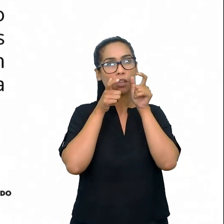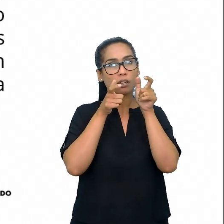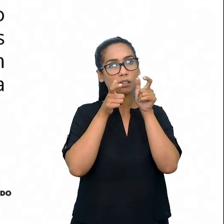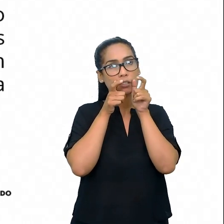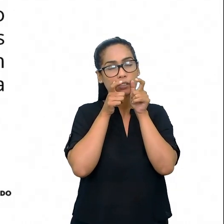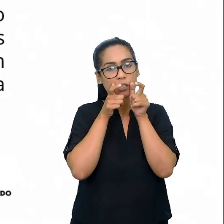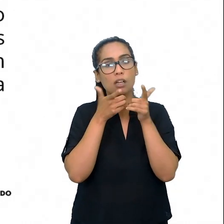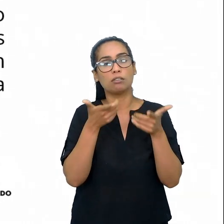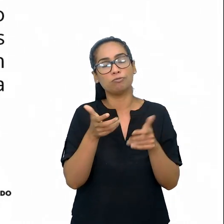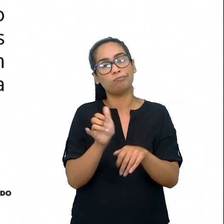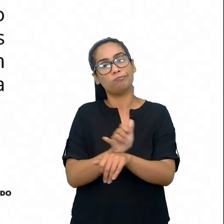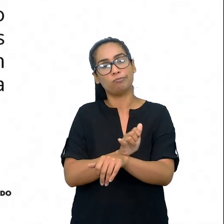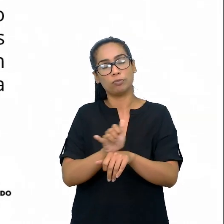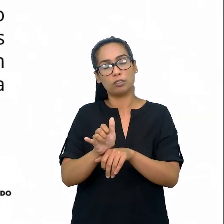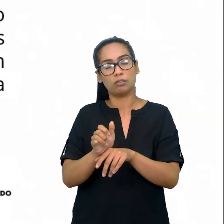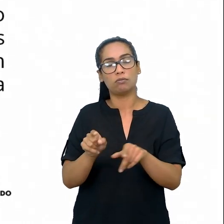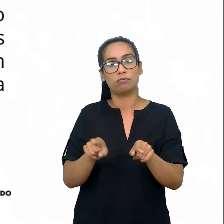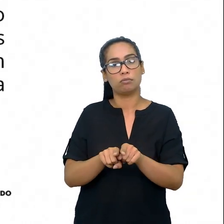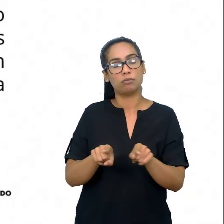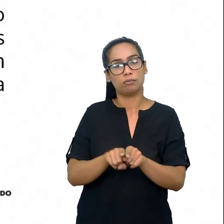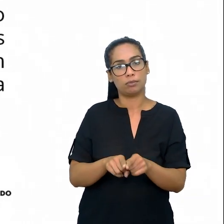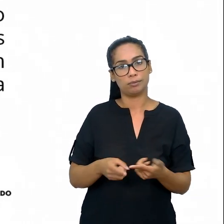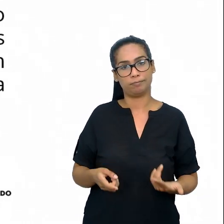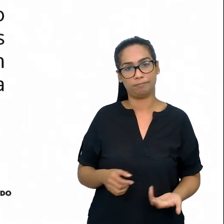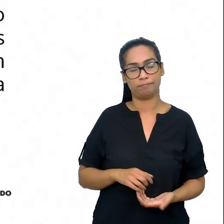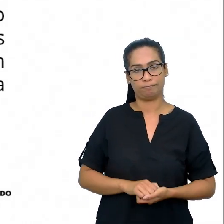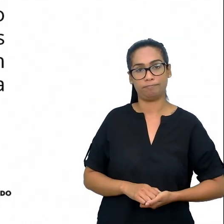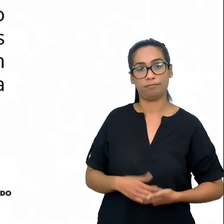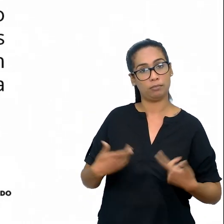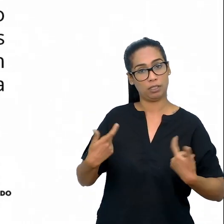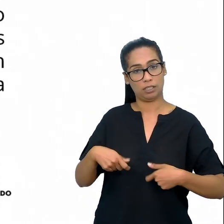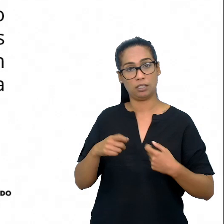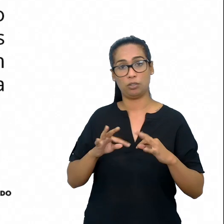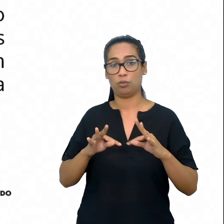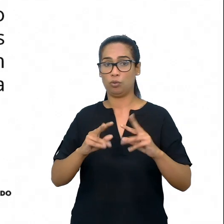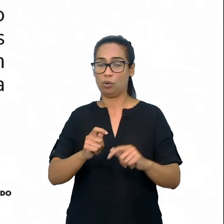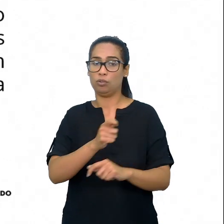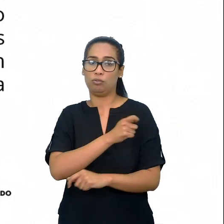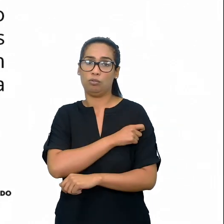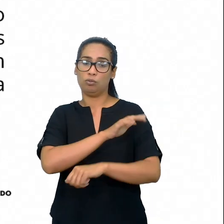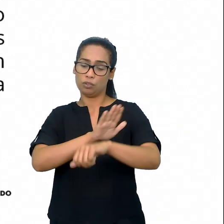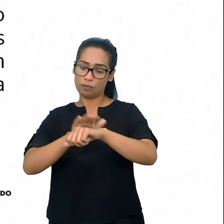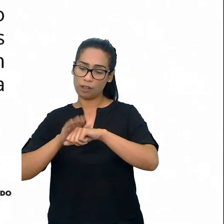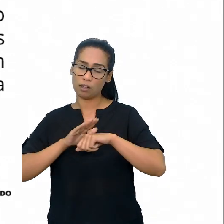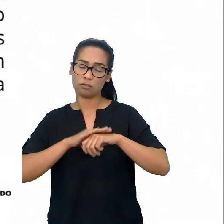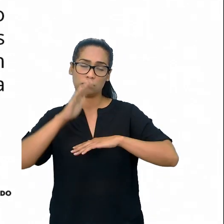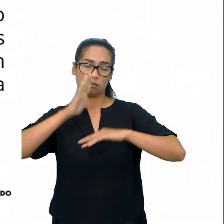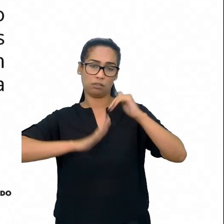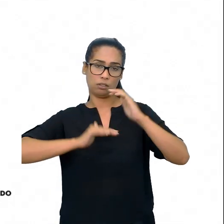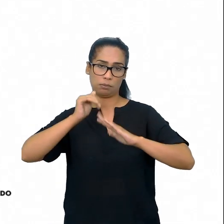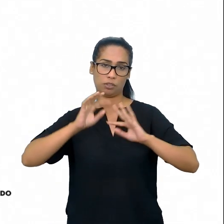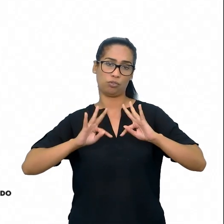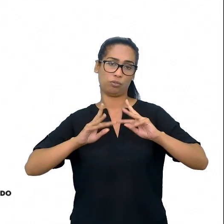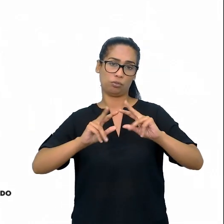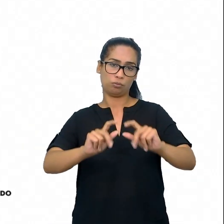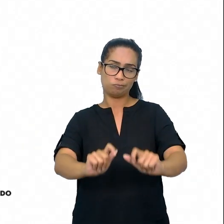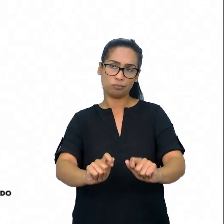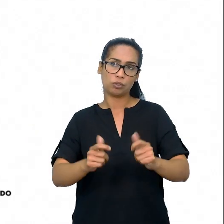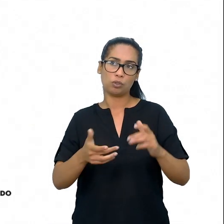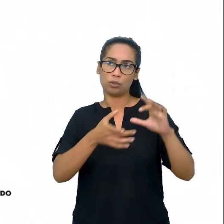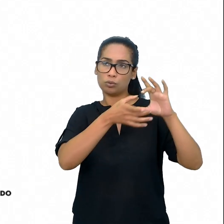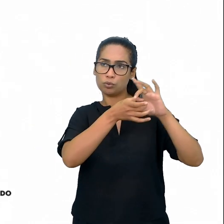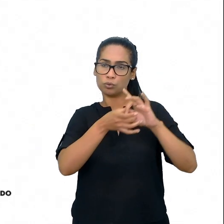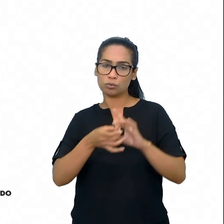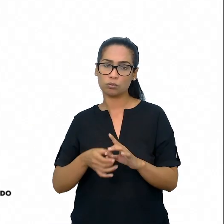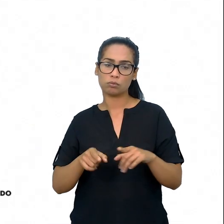presentes no documento, falando que é necessário que os alunos realizem essas conexões. E aí, quando a gente